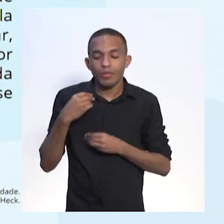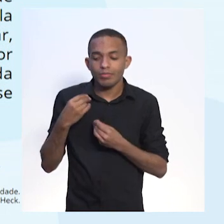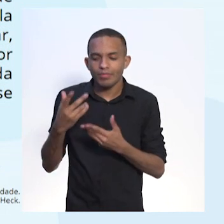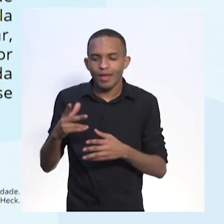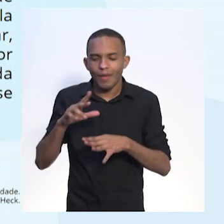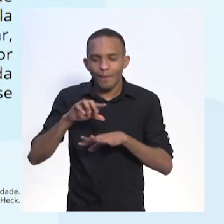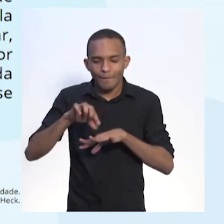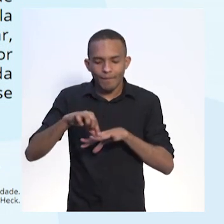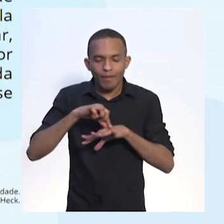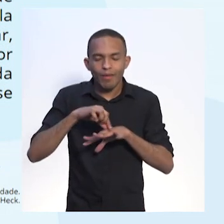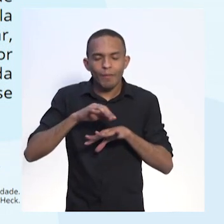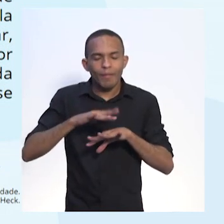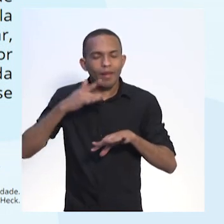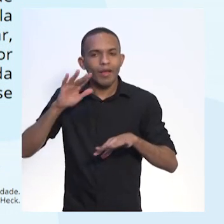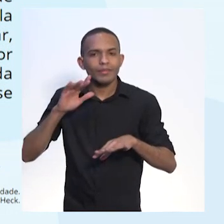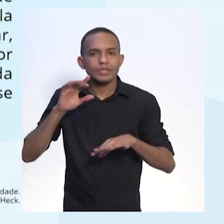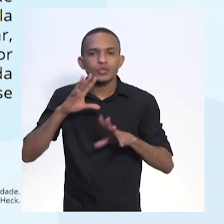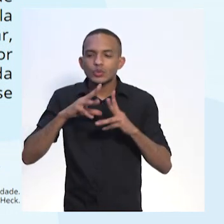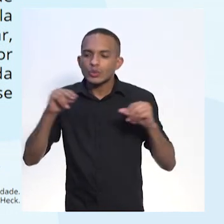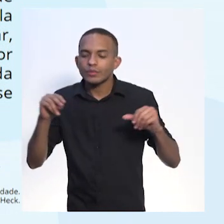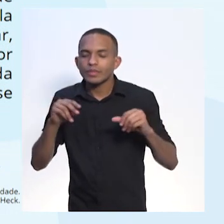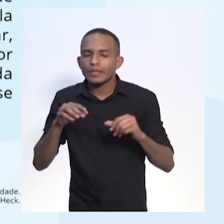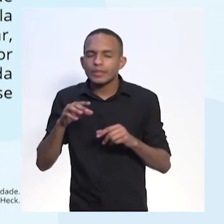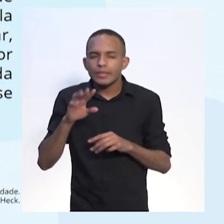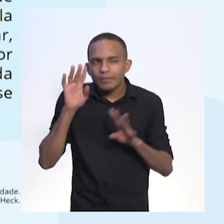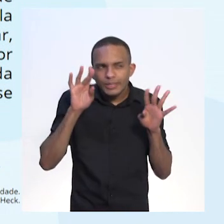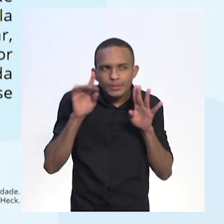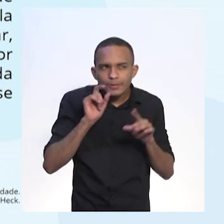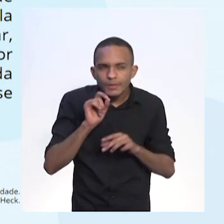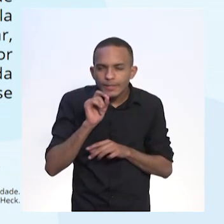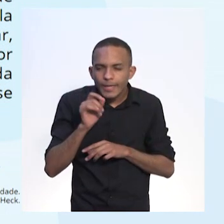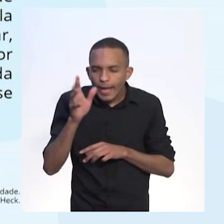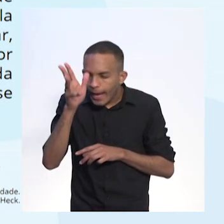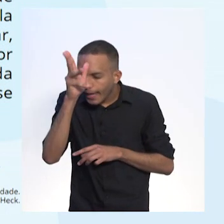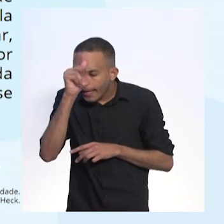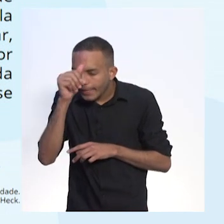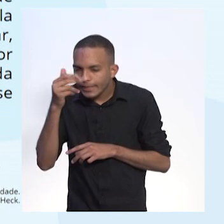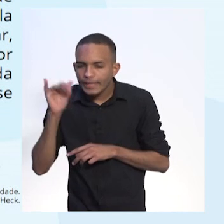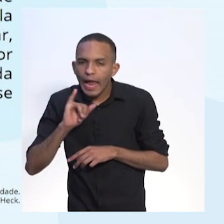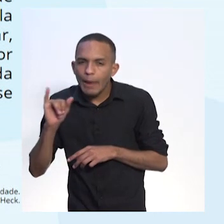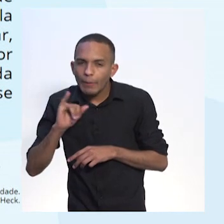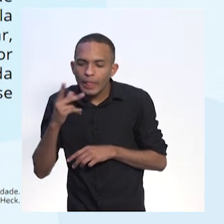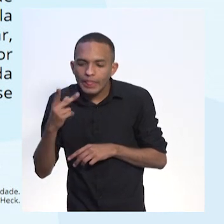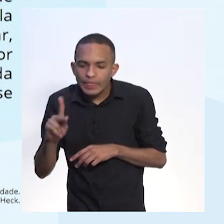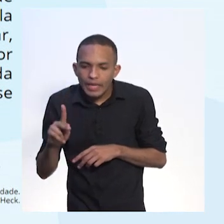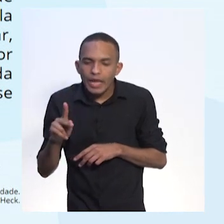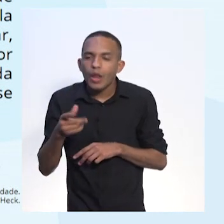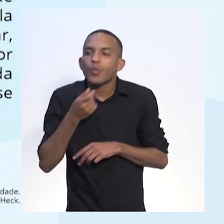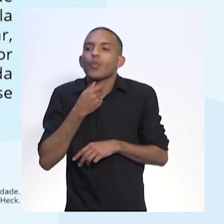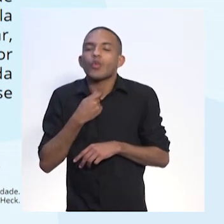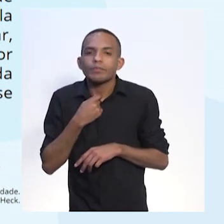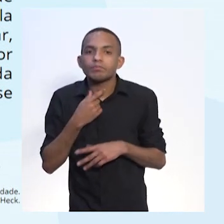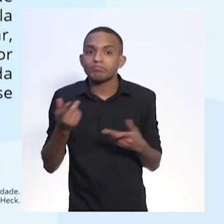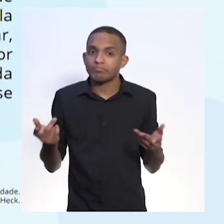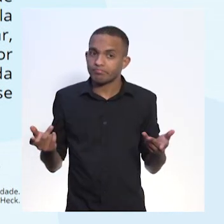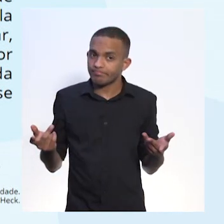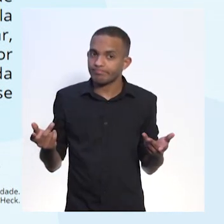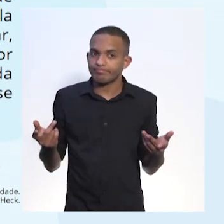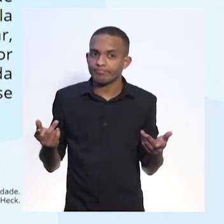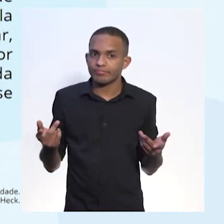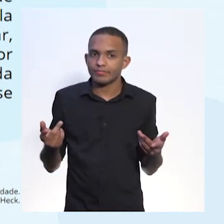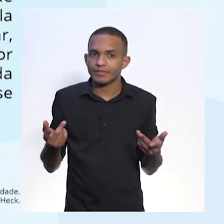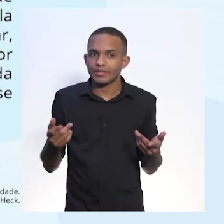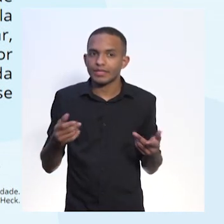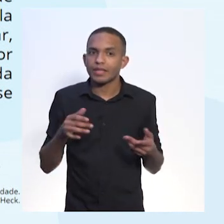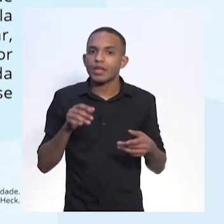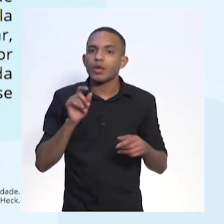que some dias depois. Suspeita-se que a galinha da irmã mais nova engoliu o anel. Achei interessante porque eu coloquei a Chloé como a